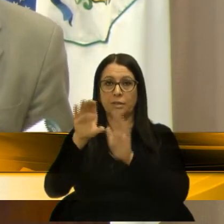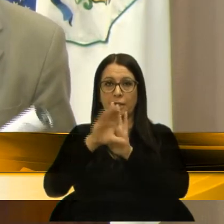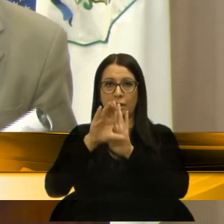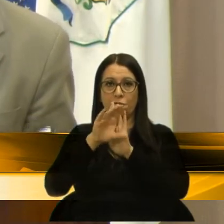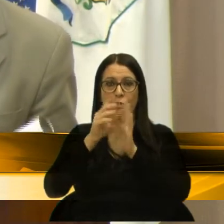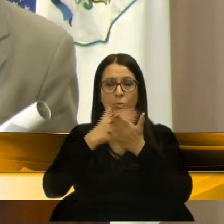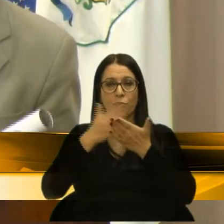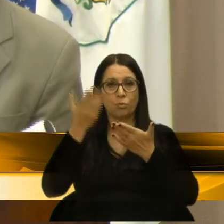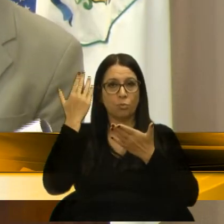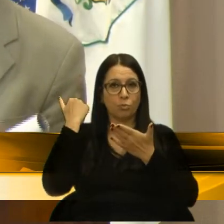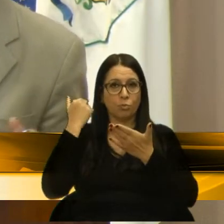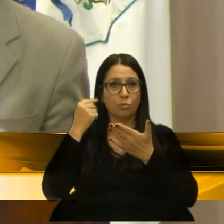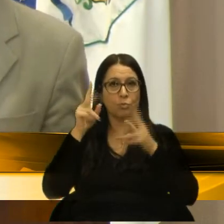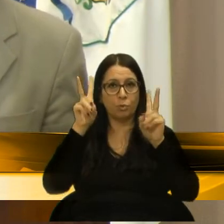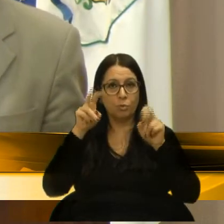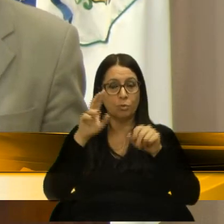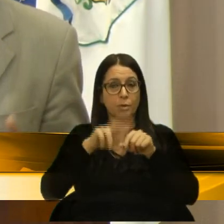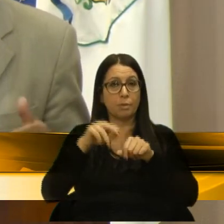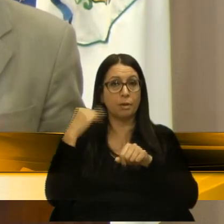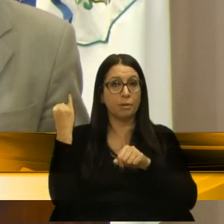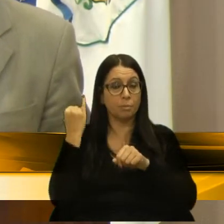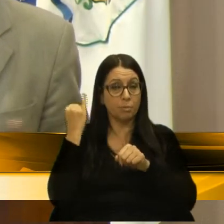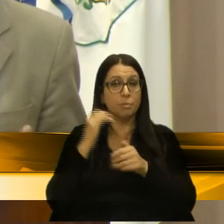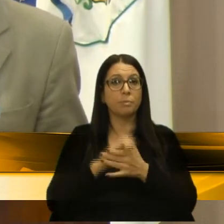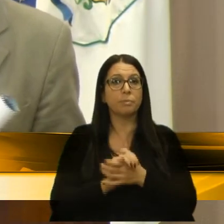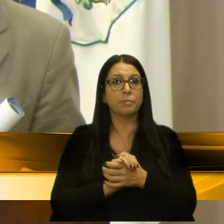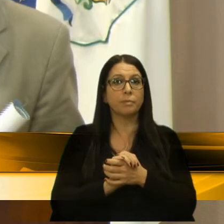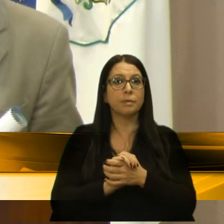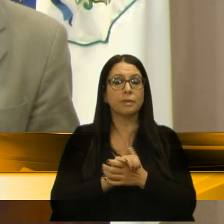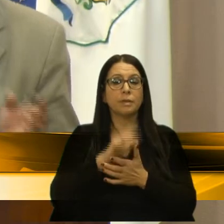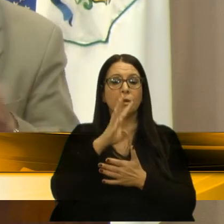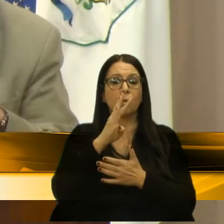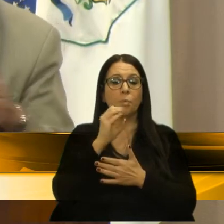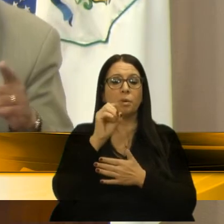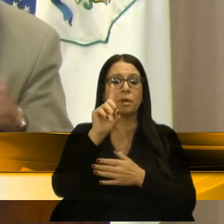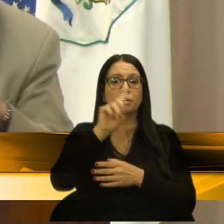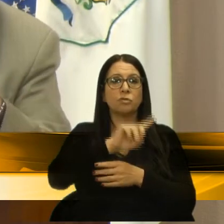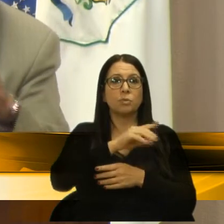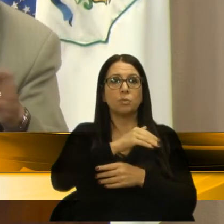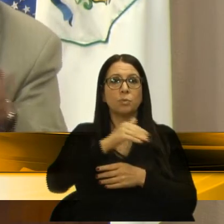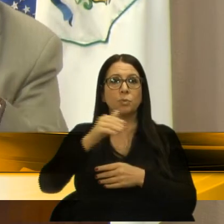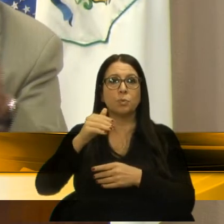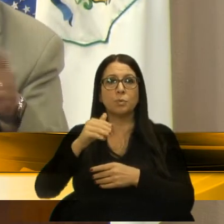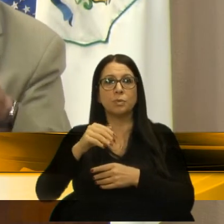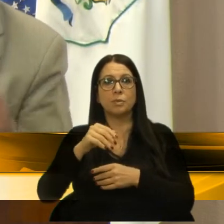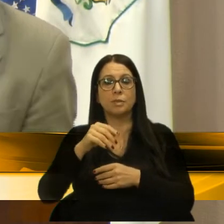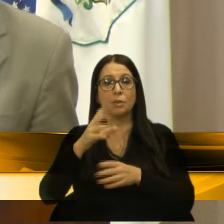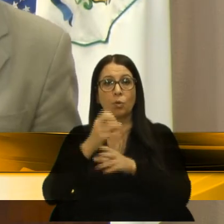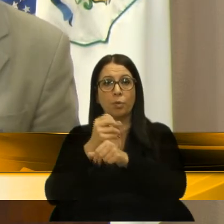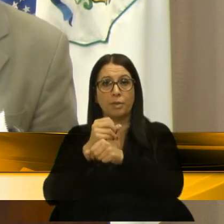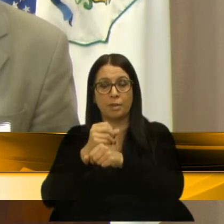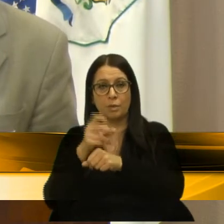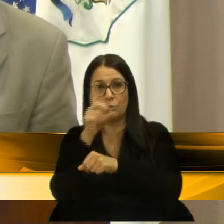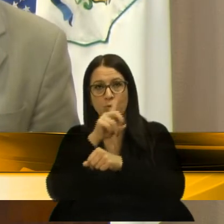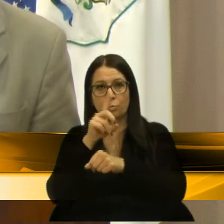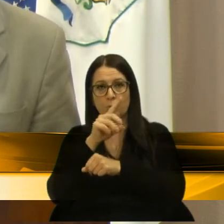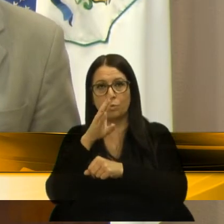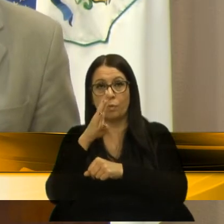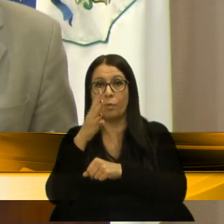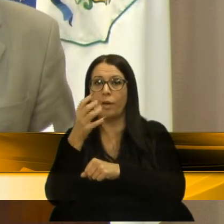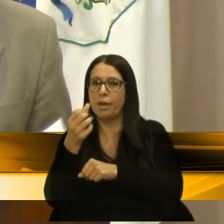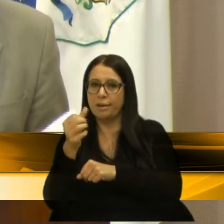um assunto que é importante para que todos saibam, são 40 dias, mas se contarmos os domingos, são 46, sem contar os